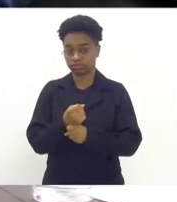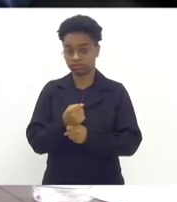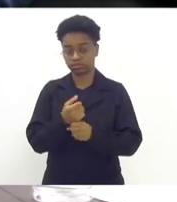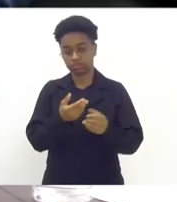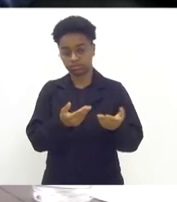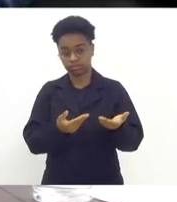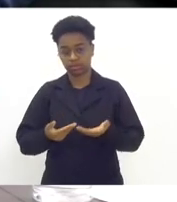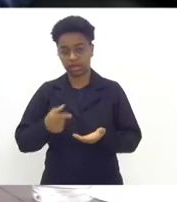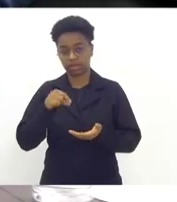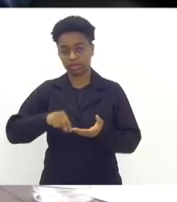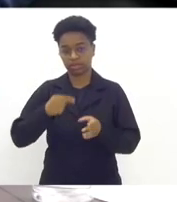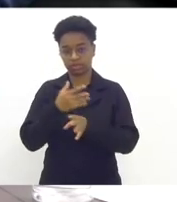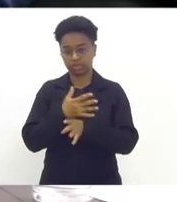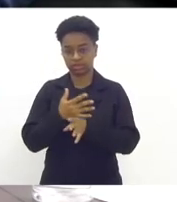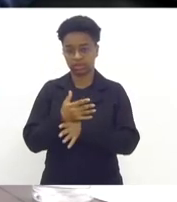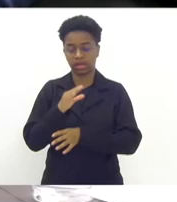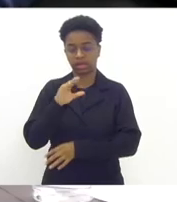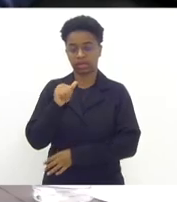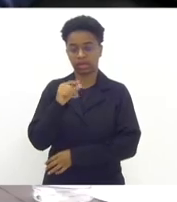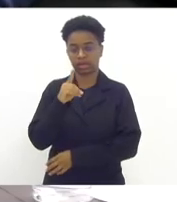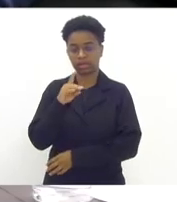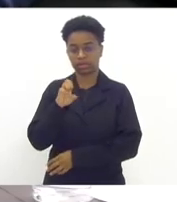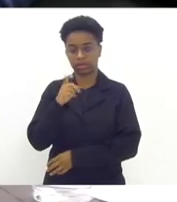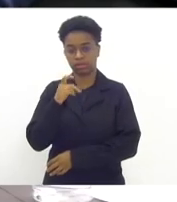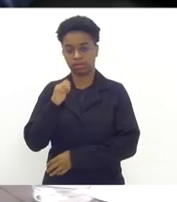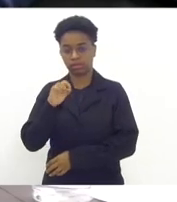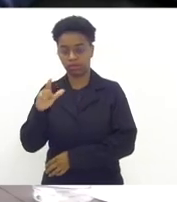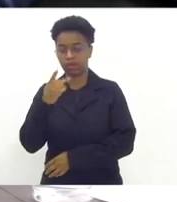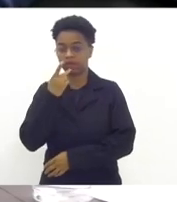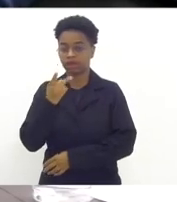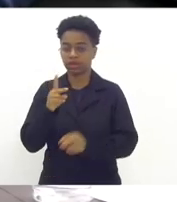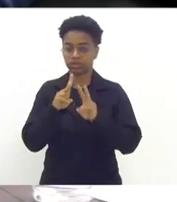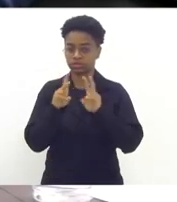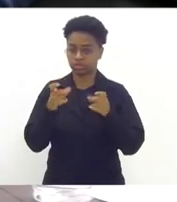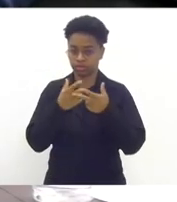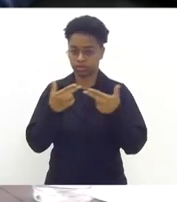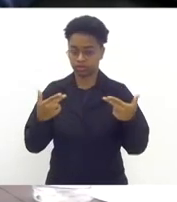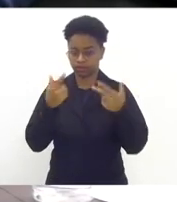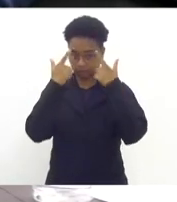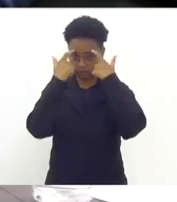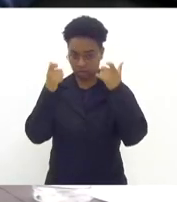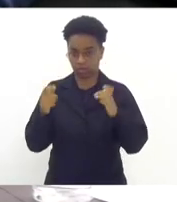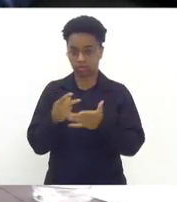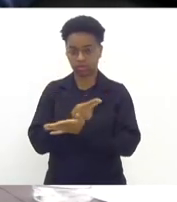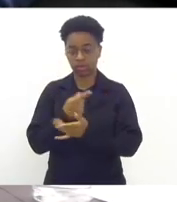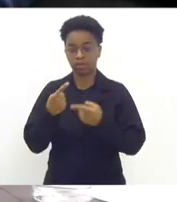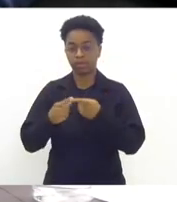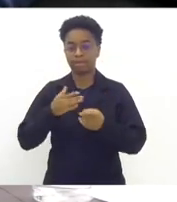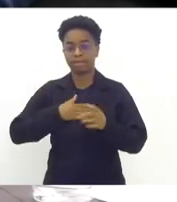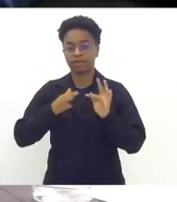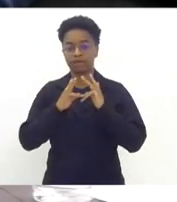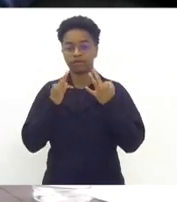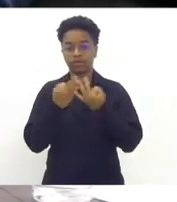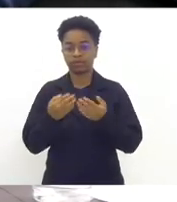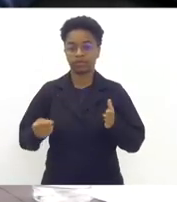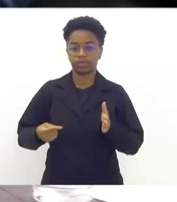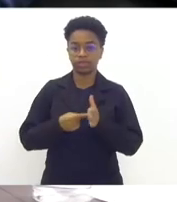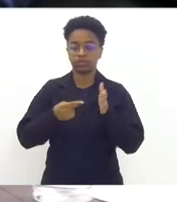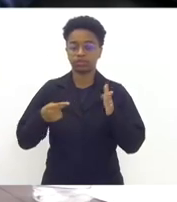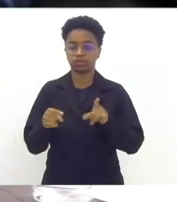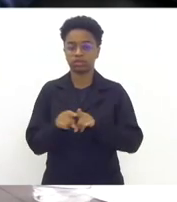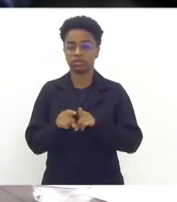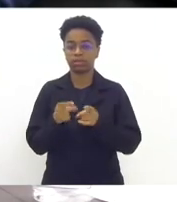vir aqui na cidade, acho que a Cadepol, para prestar um depoimento sobre as agressões que sofridas. Porque minha família denunciou. Porque a minha